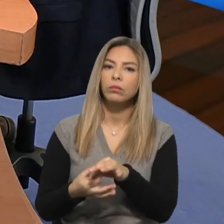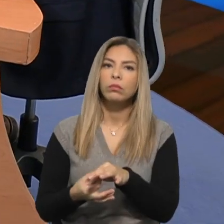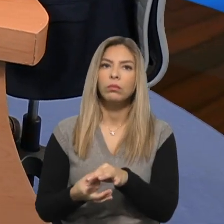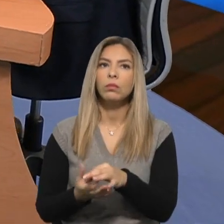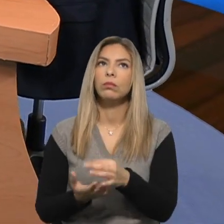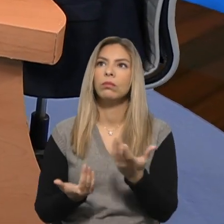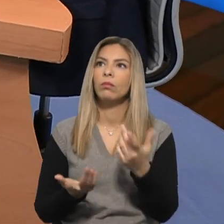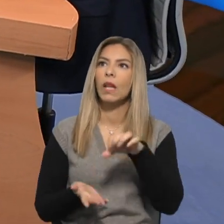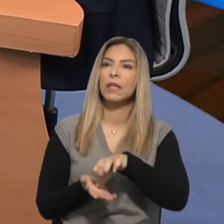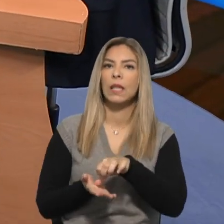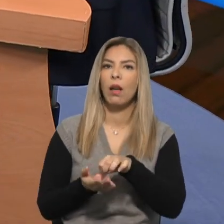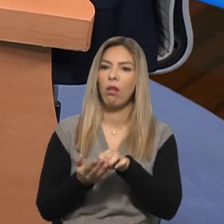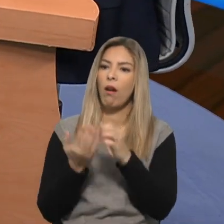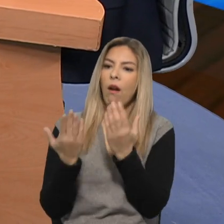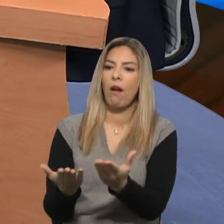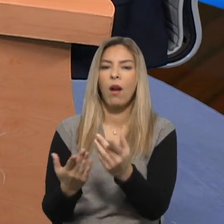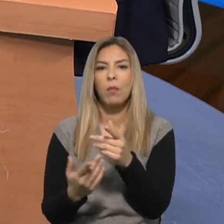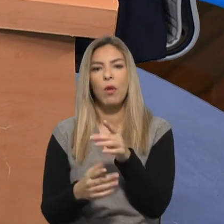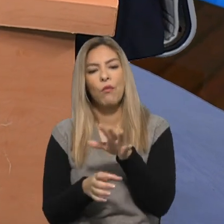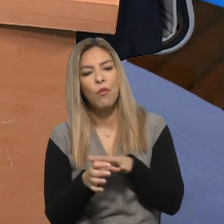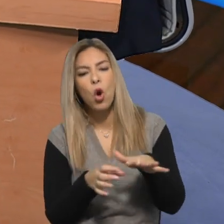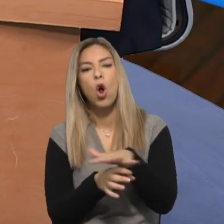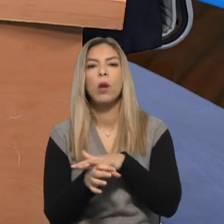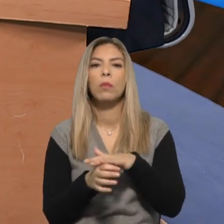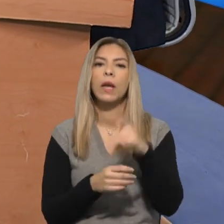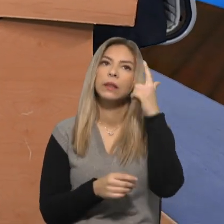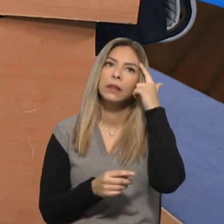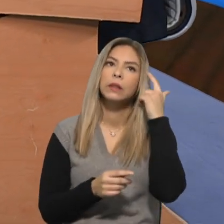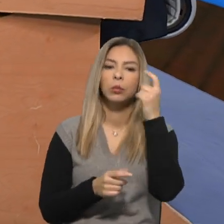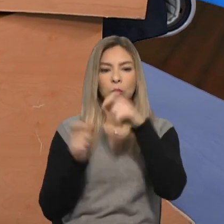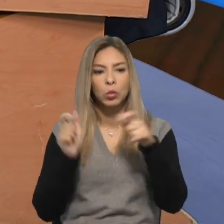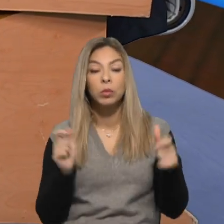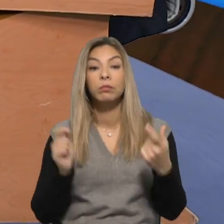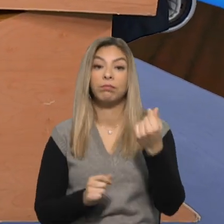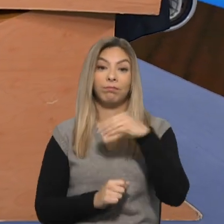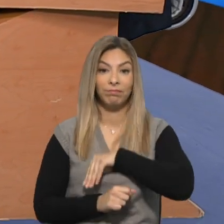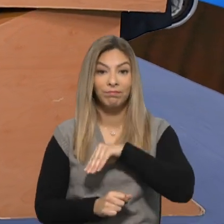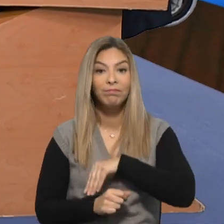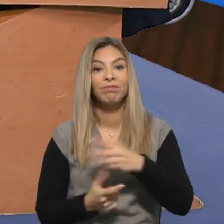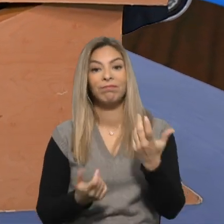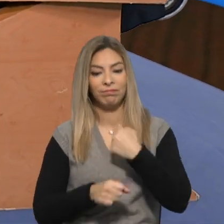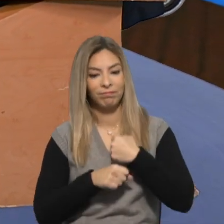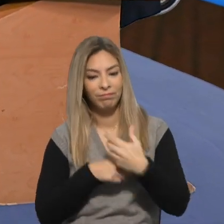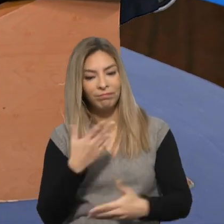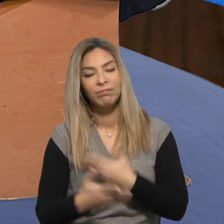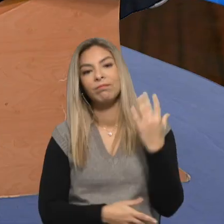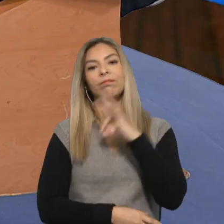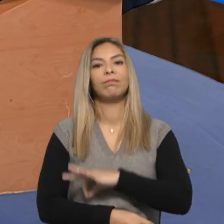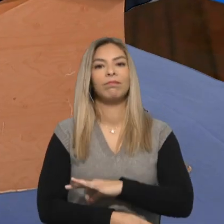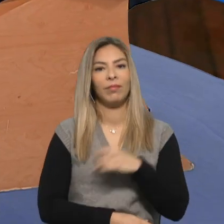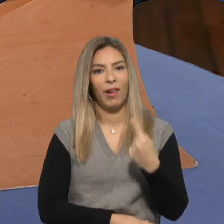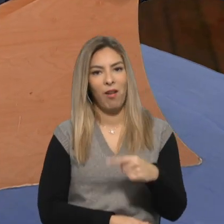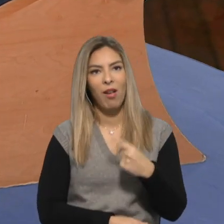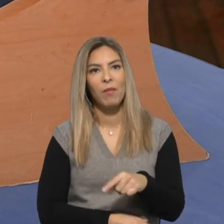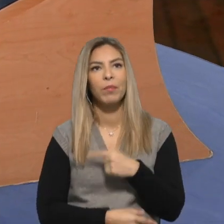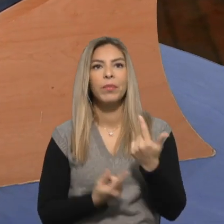centralidade também ali, numa outra centralidade, que é a do sustento das pessoas, da sua realização profissional e sendo